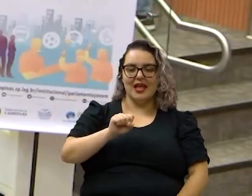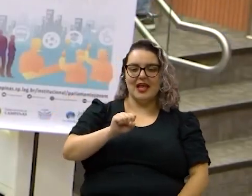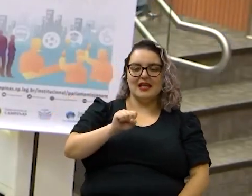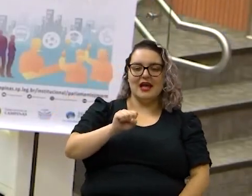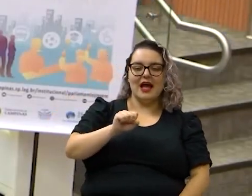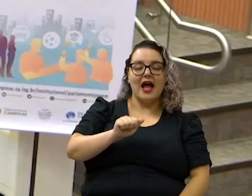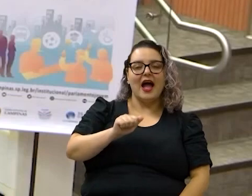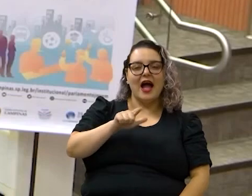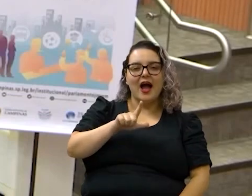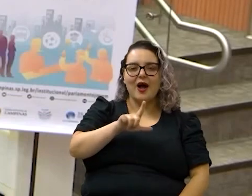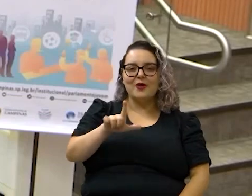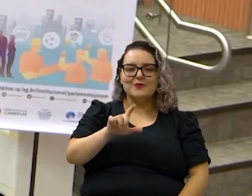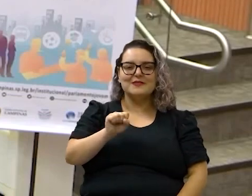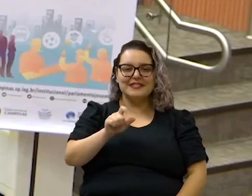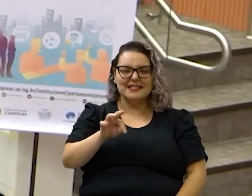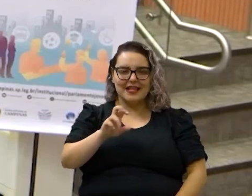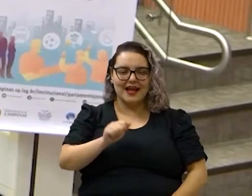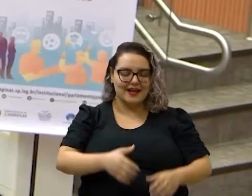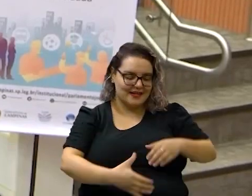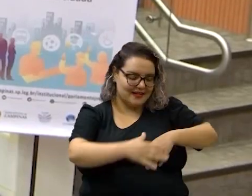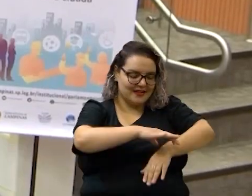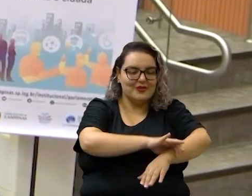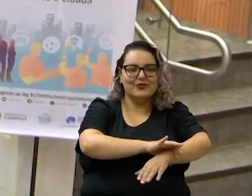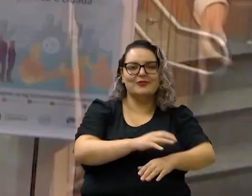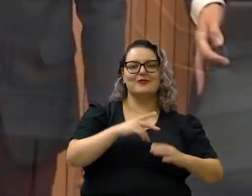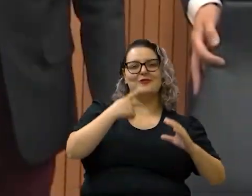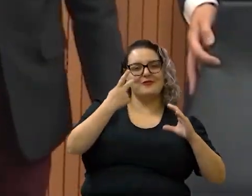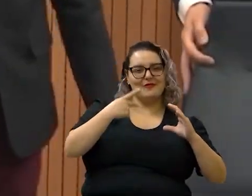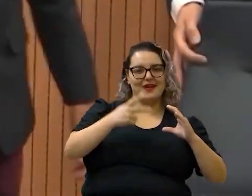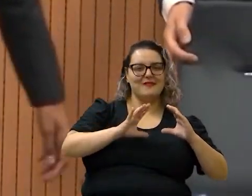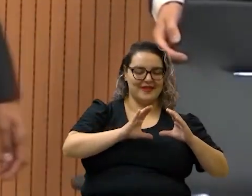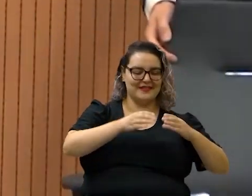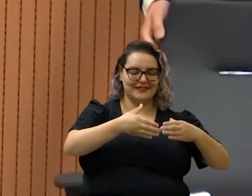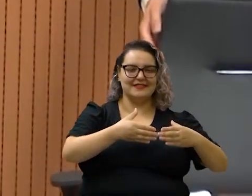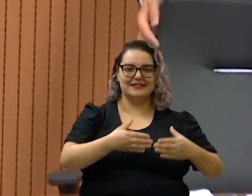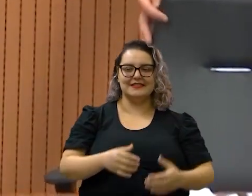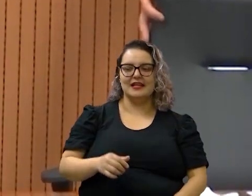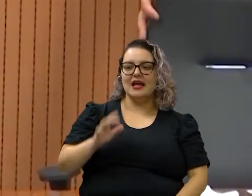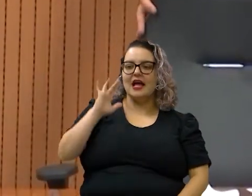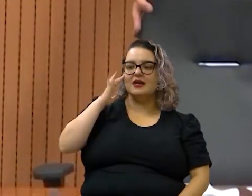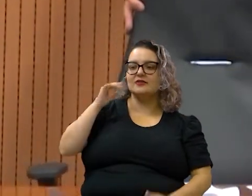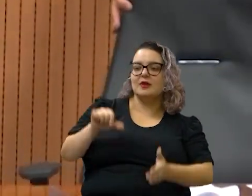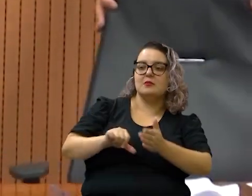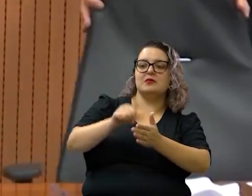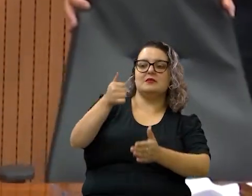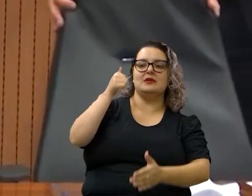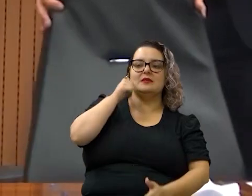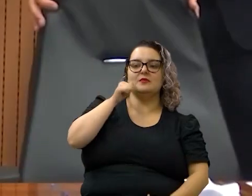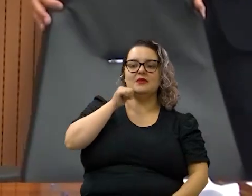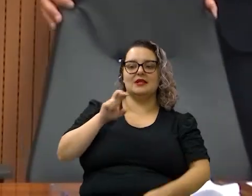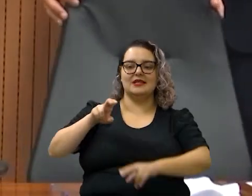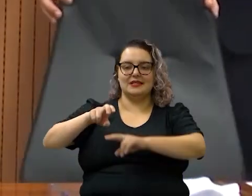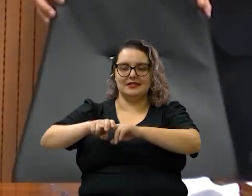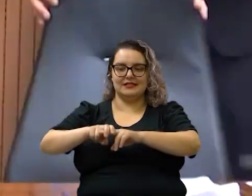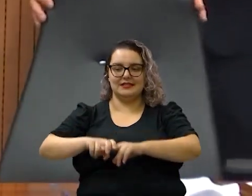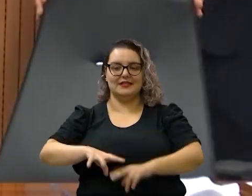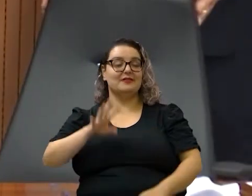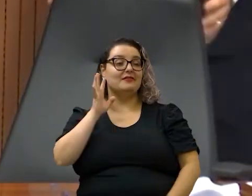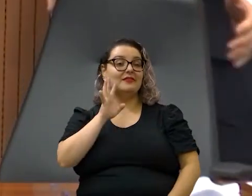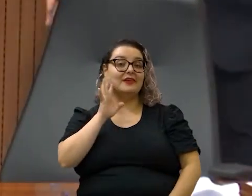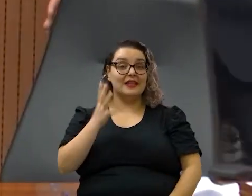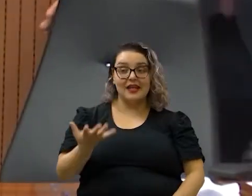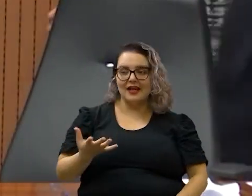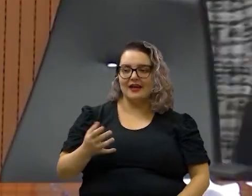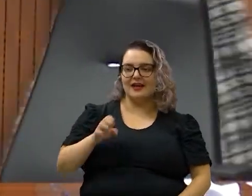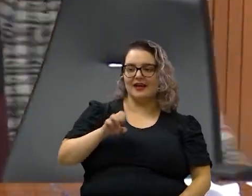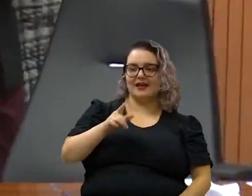de All Star a gente veio combinando foi muito divertido Na época eu acho que eu fui a primeira mulher a assumir a cadeira e